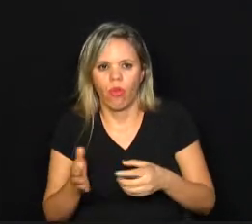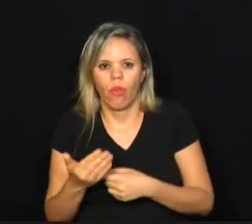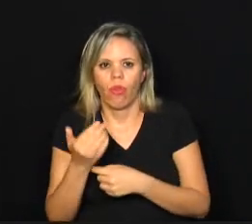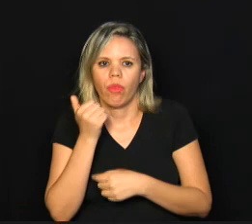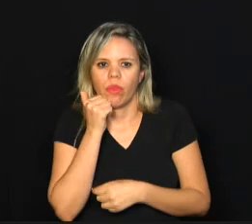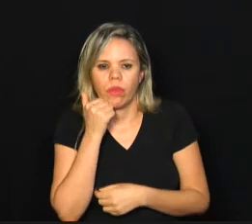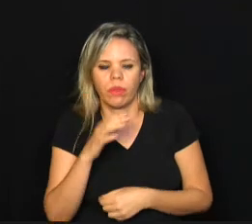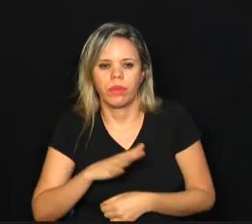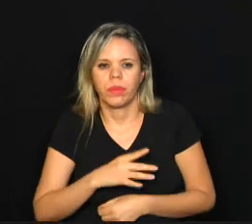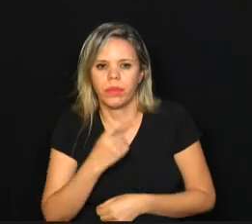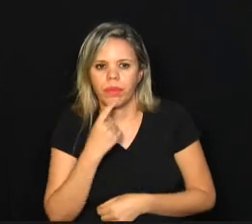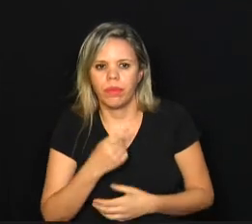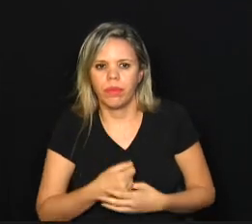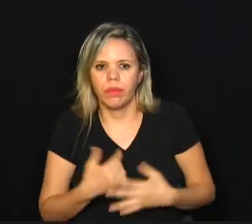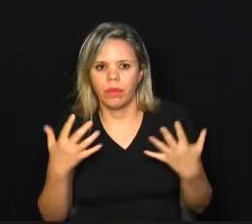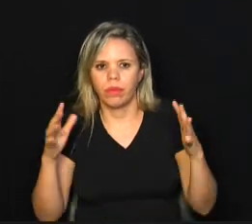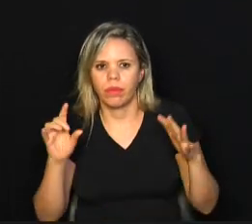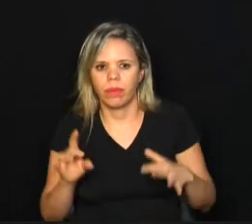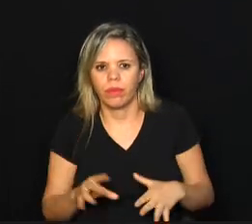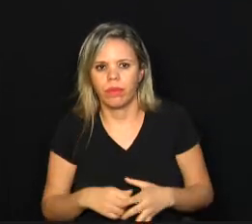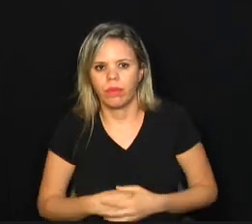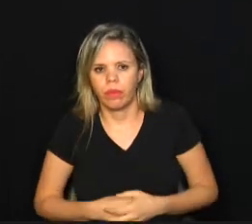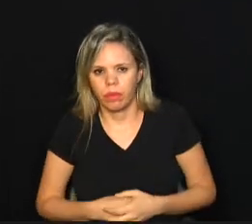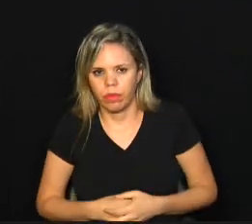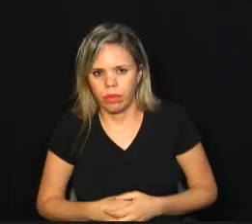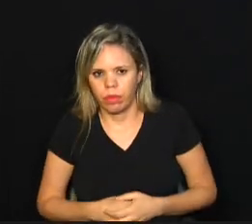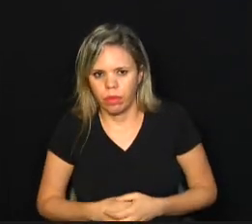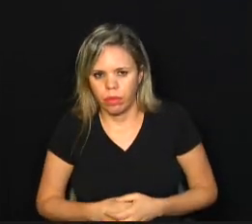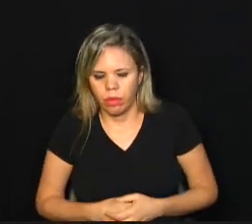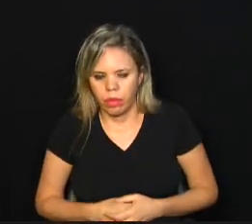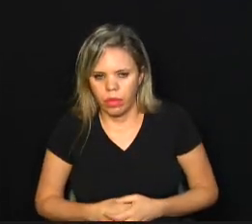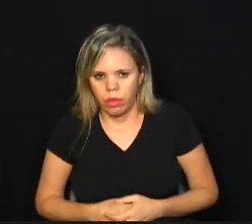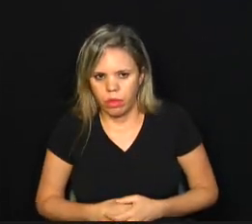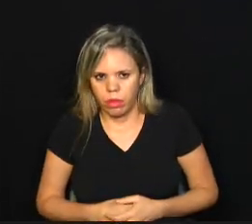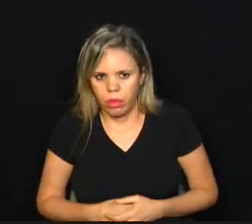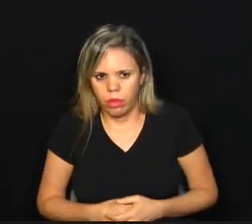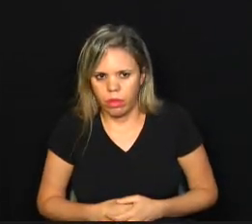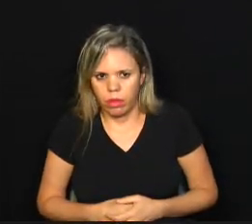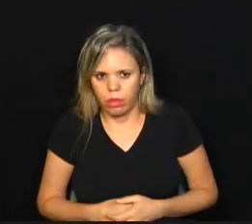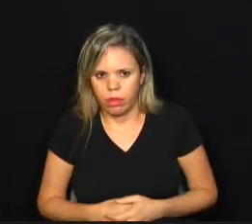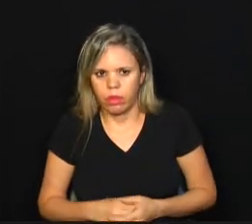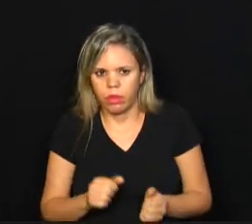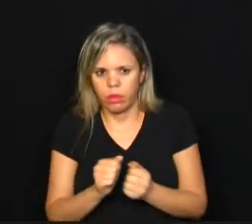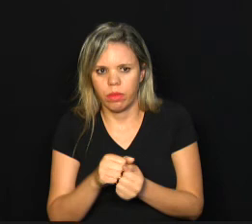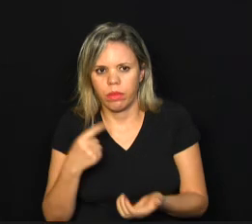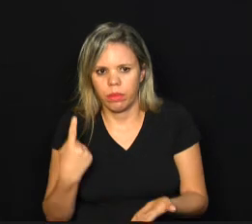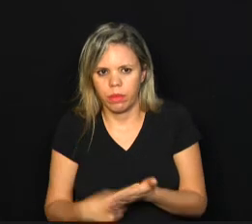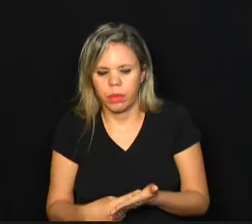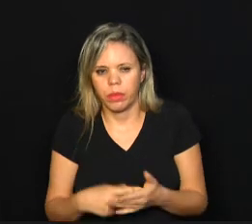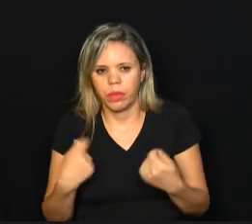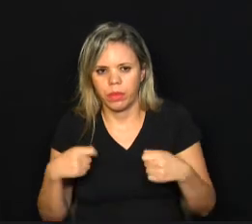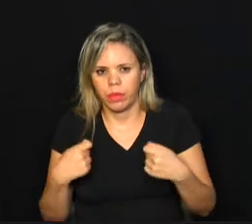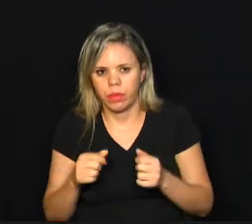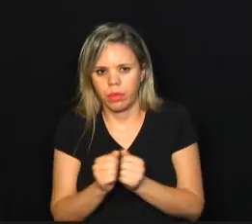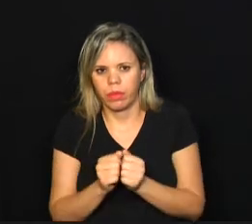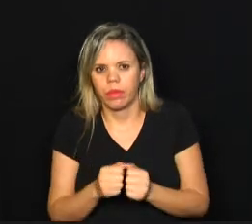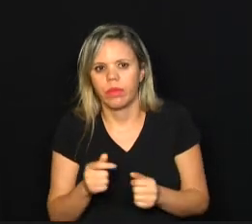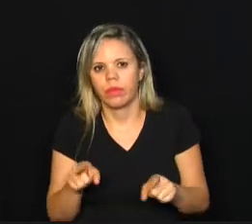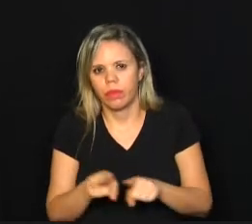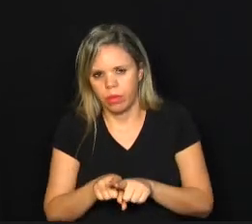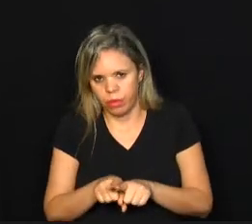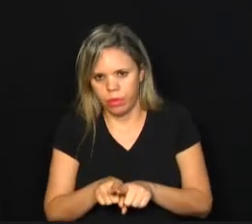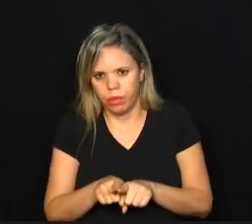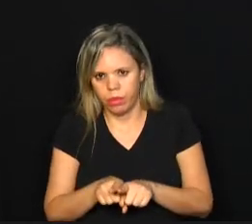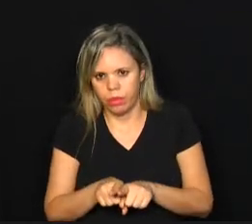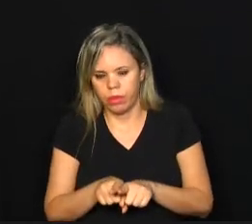para a cidade de Campinas. Eu queria parabenizar aí. E a gente está junto aí. Se precisar, a gente está junto também